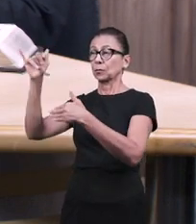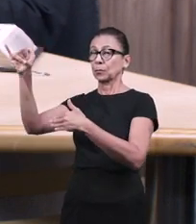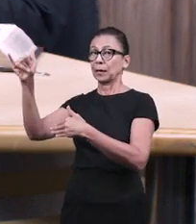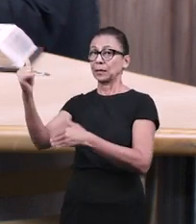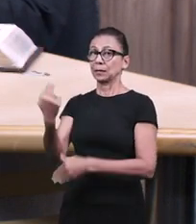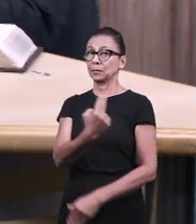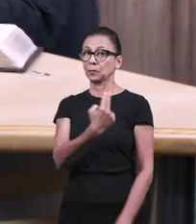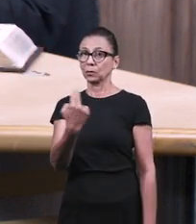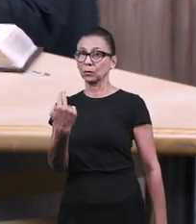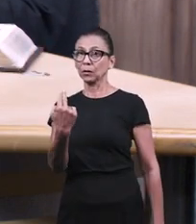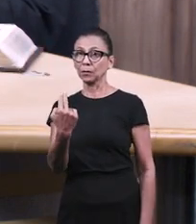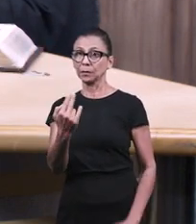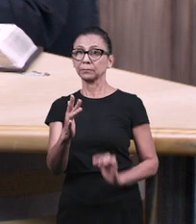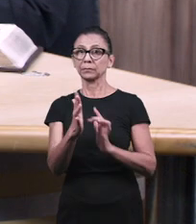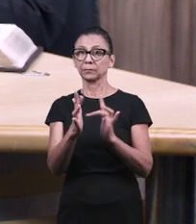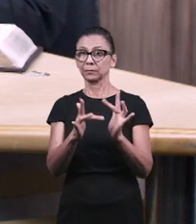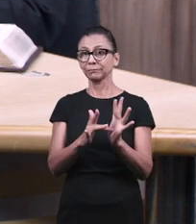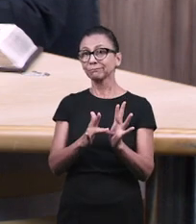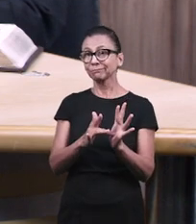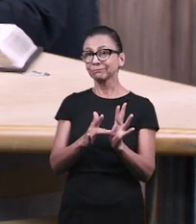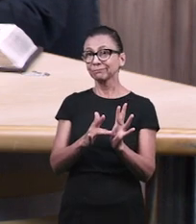senão por mim.